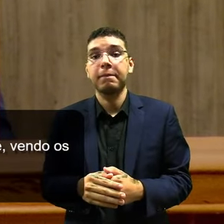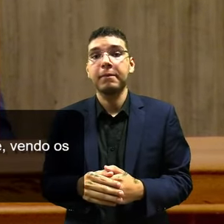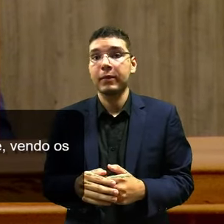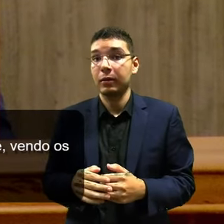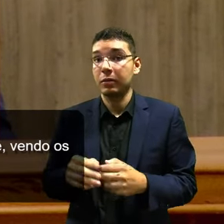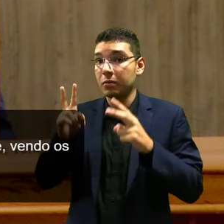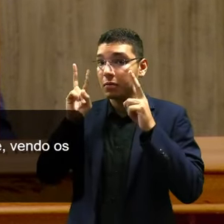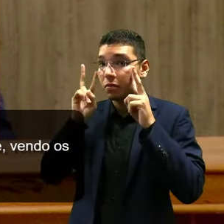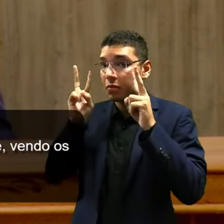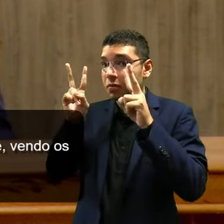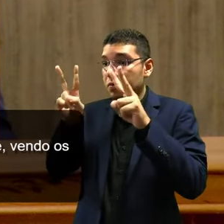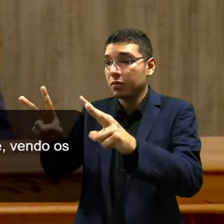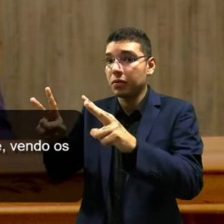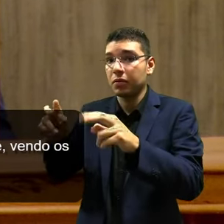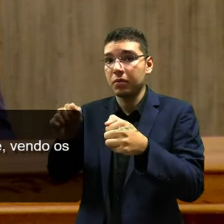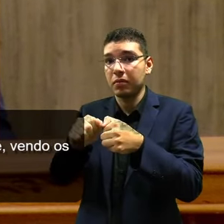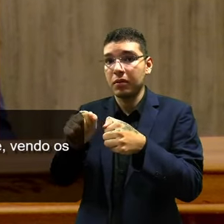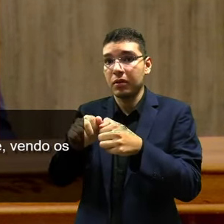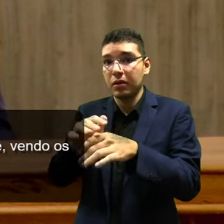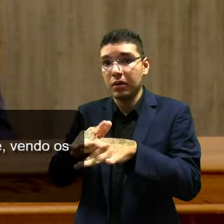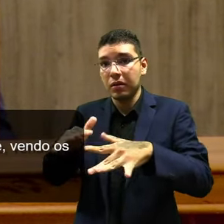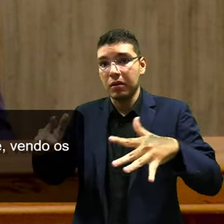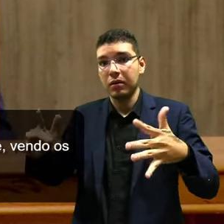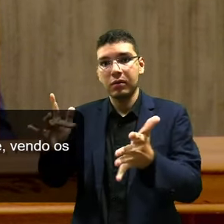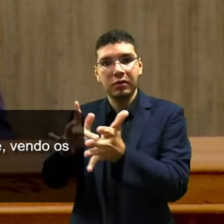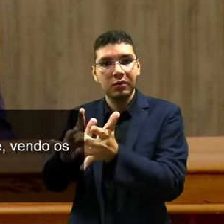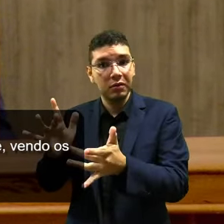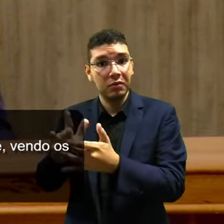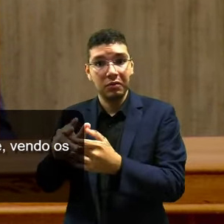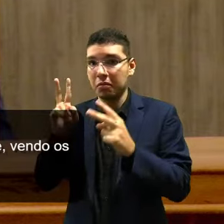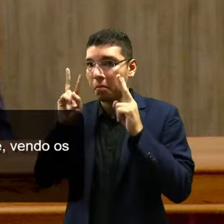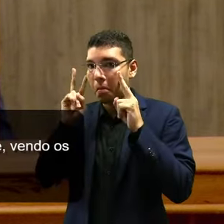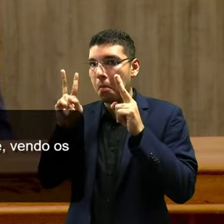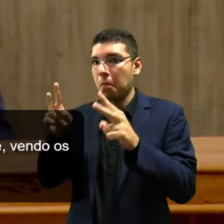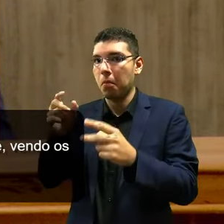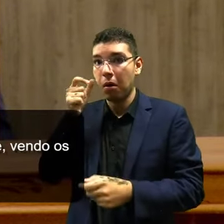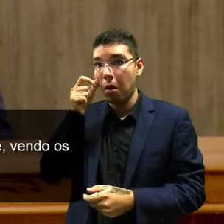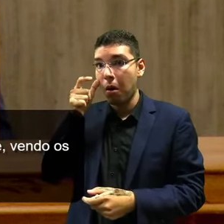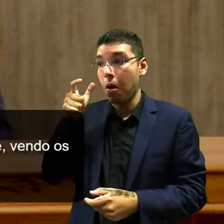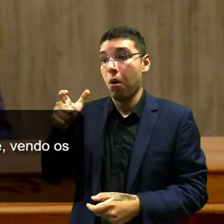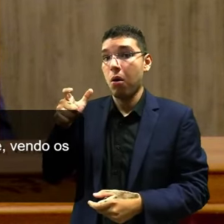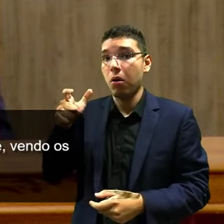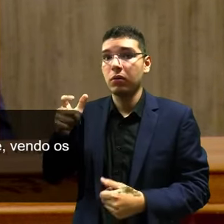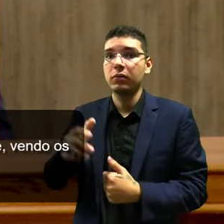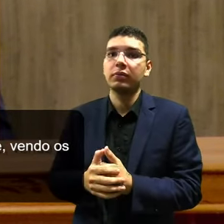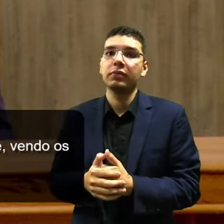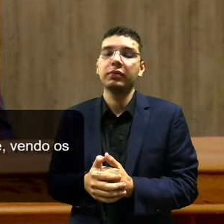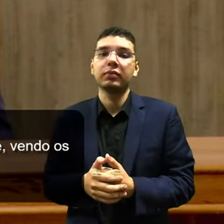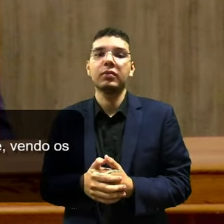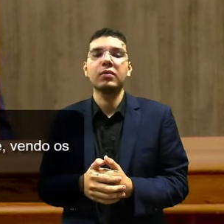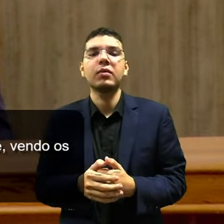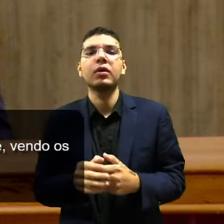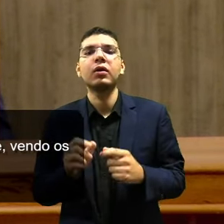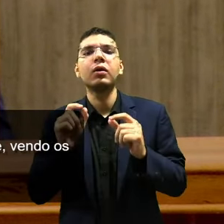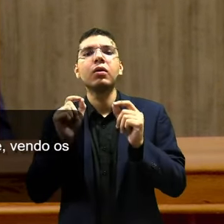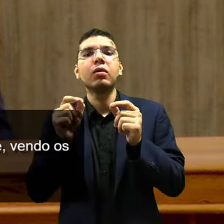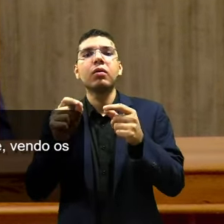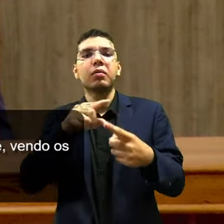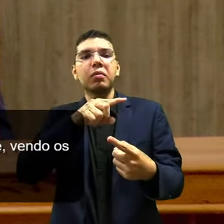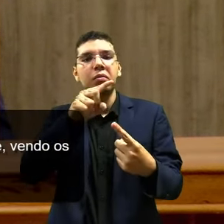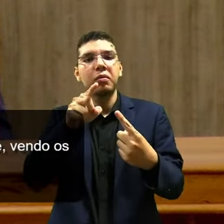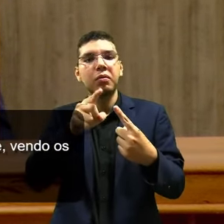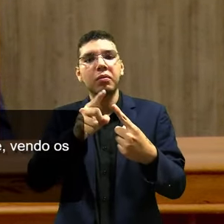bem aí escute bem o que foi que e a igreja diga comigo bem forte qual foi a primeira coisa que que o o o